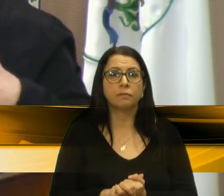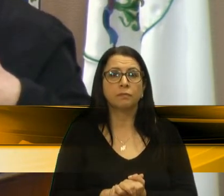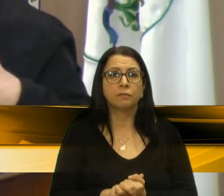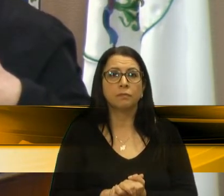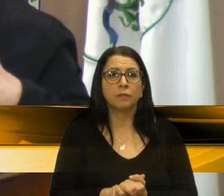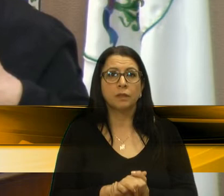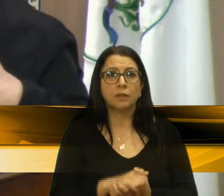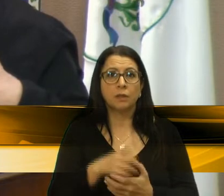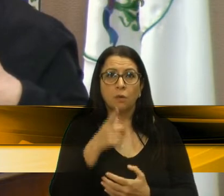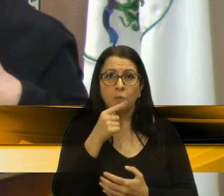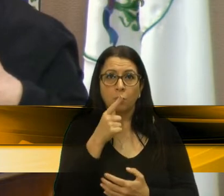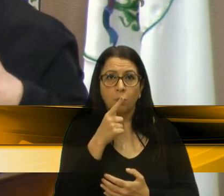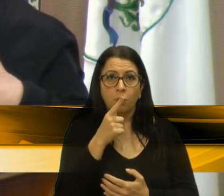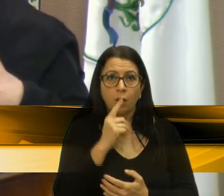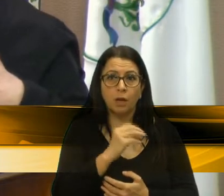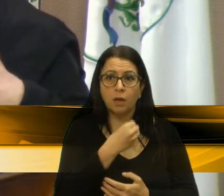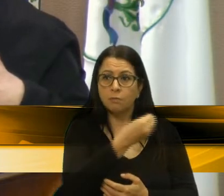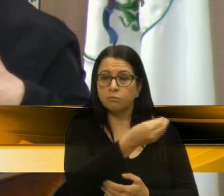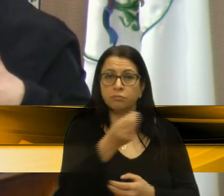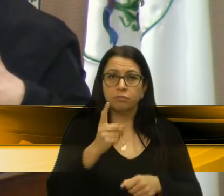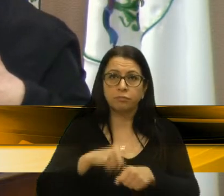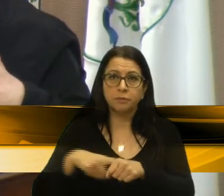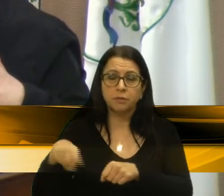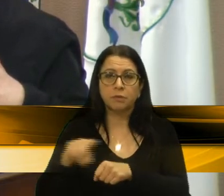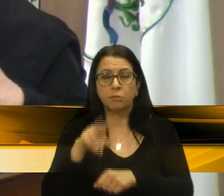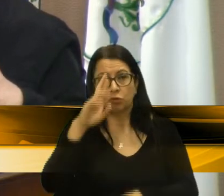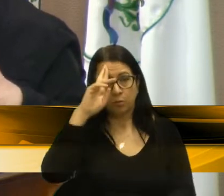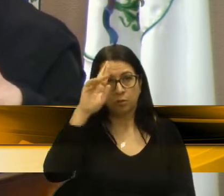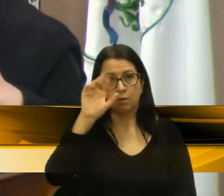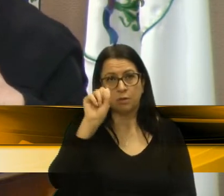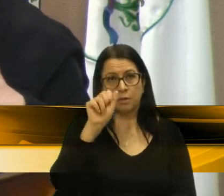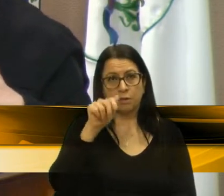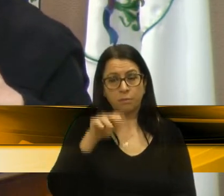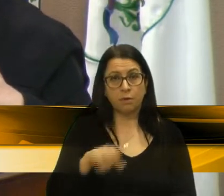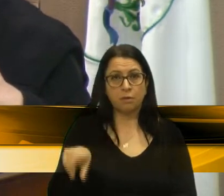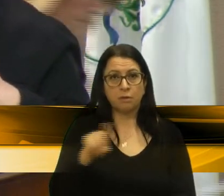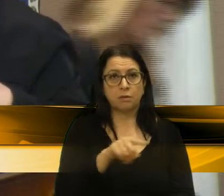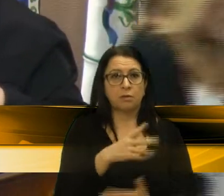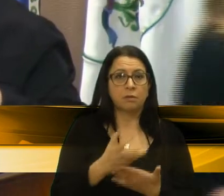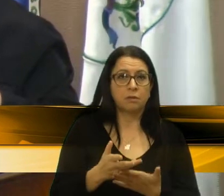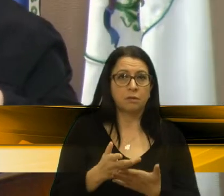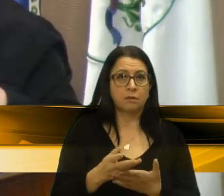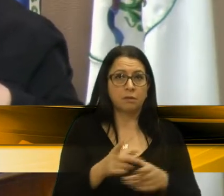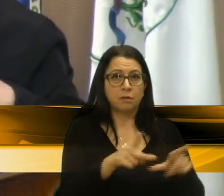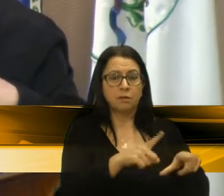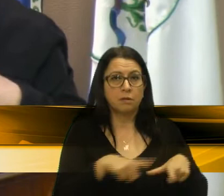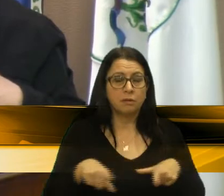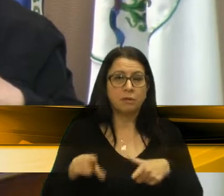Eu levei água durante muito tempo, enquanto diretor do SAMAI, para várias ocupações na cidade,